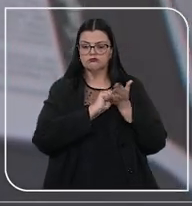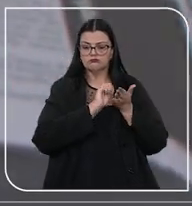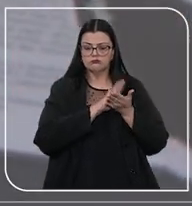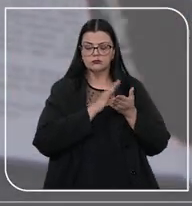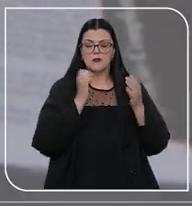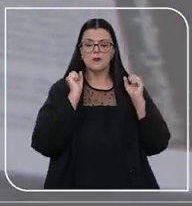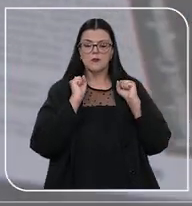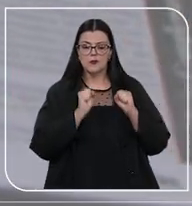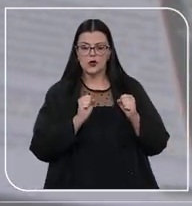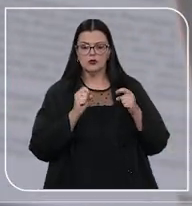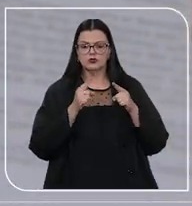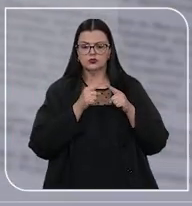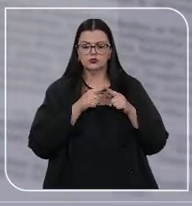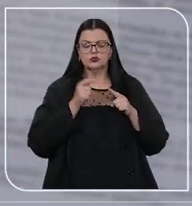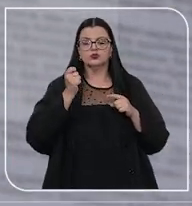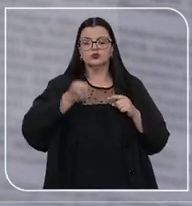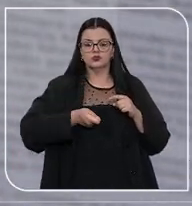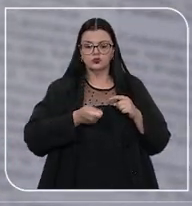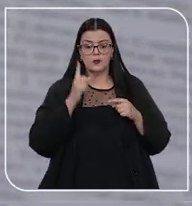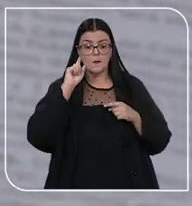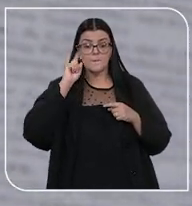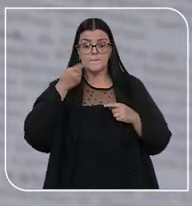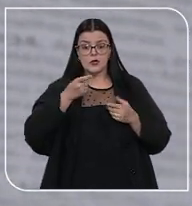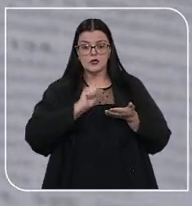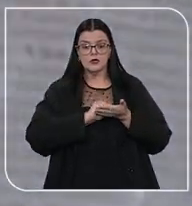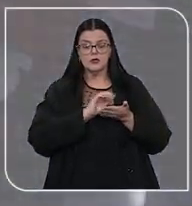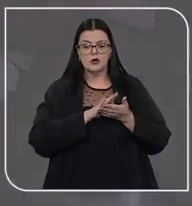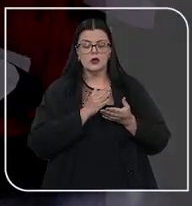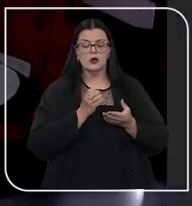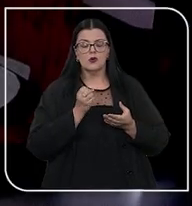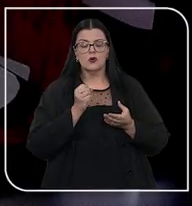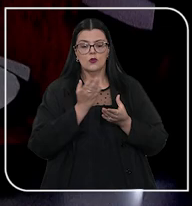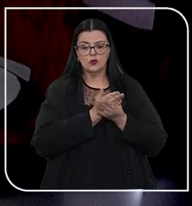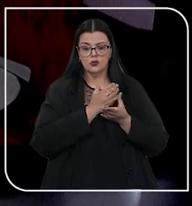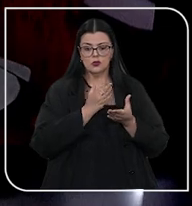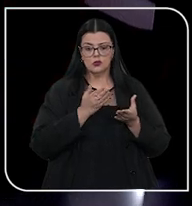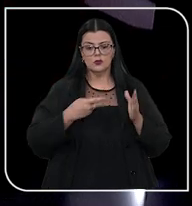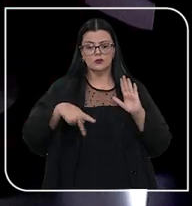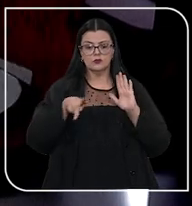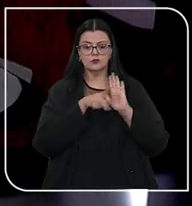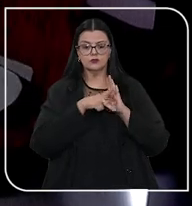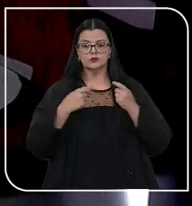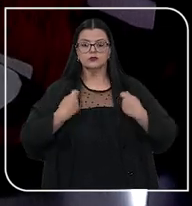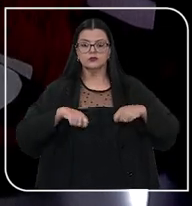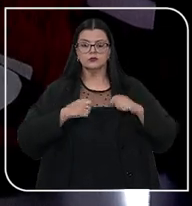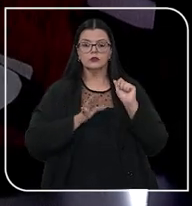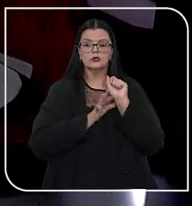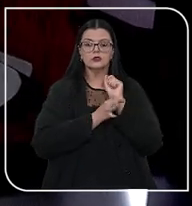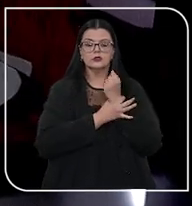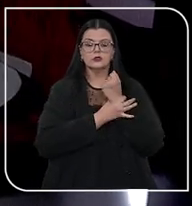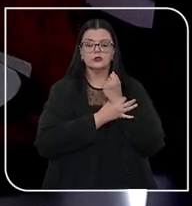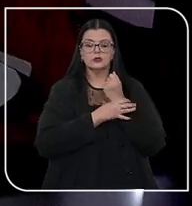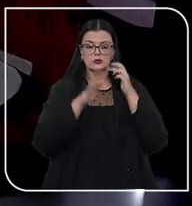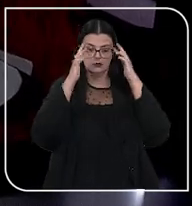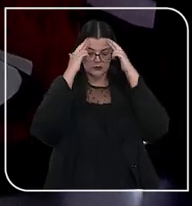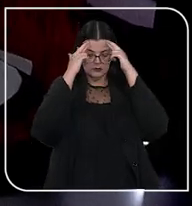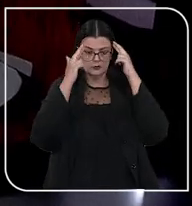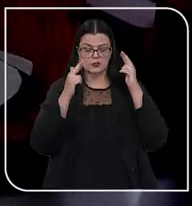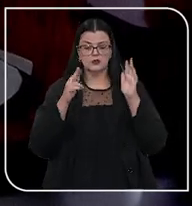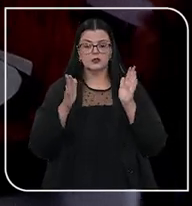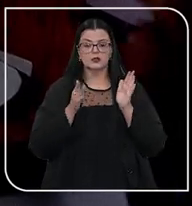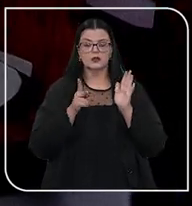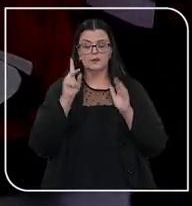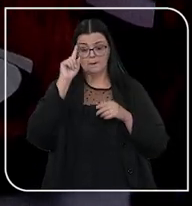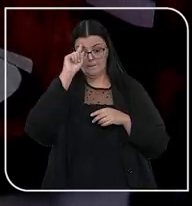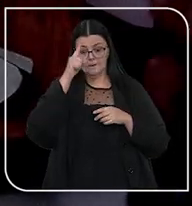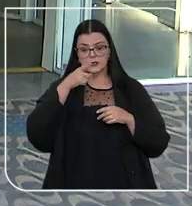medidas indutivas, coercitivas, mandamentais ou subrogatórias necessárias para garantir o cumprimento de uma